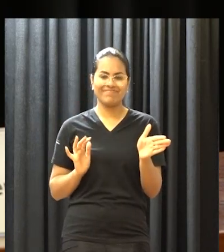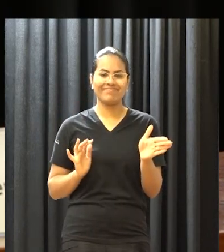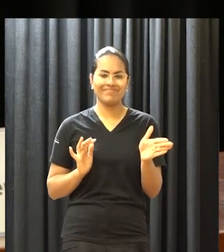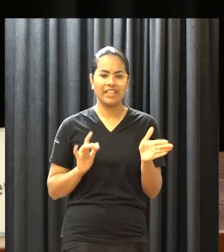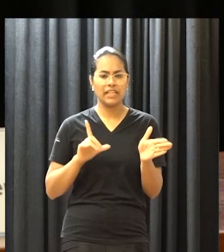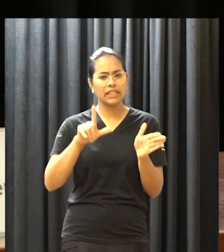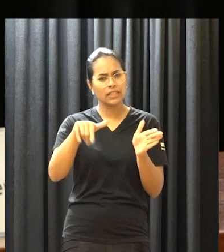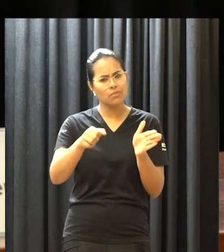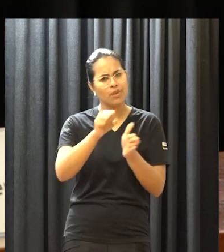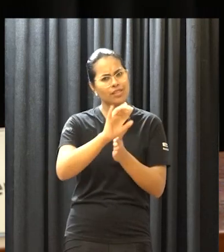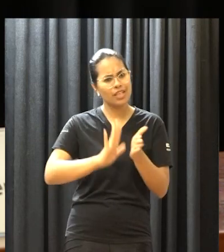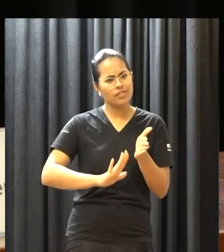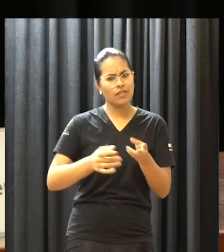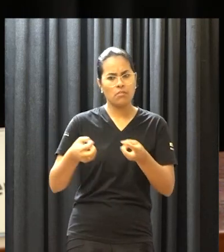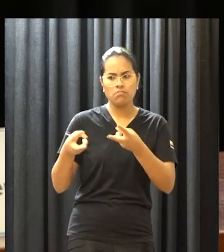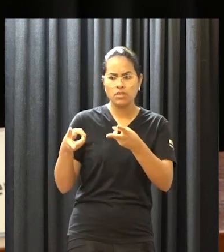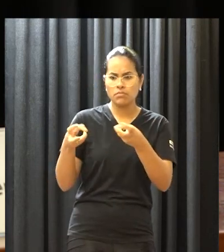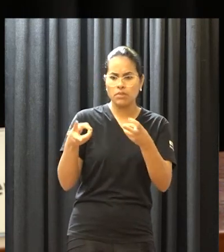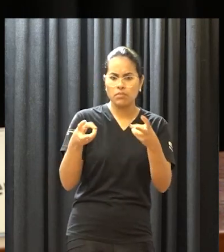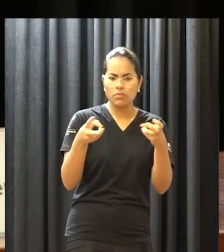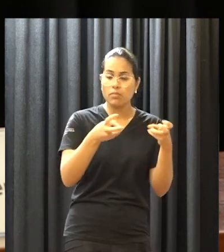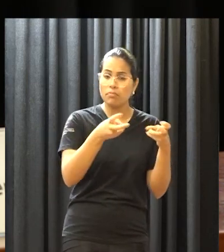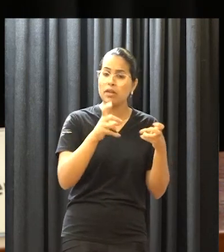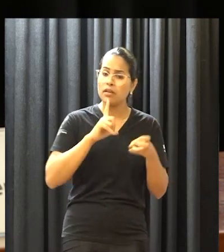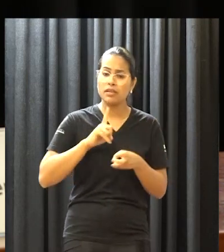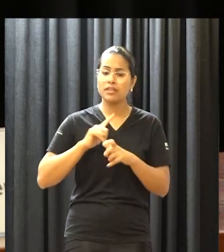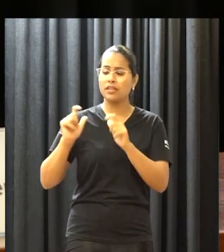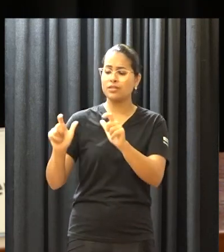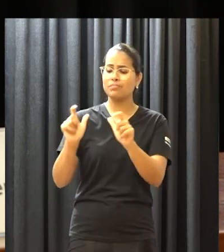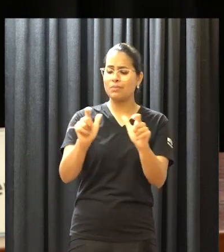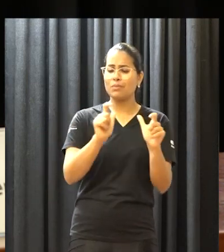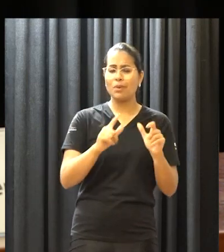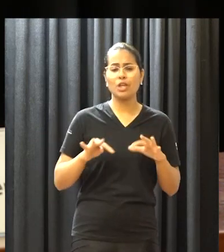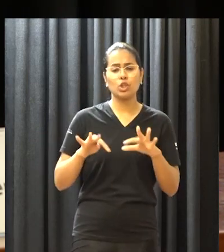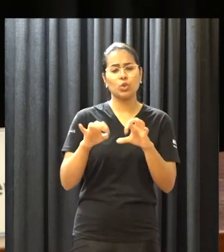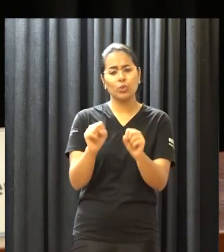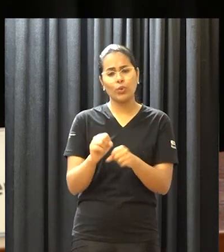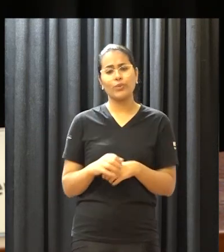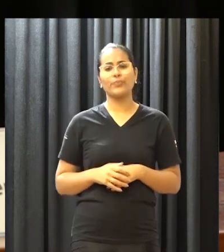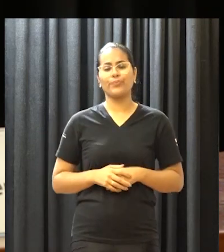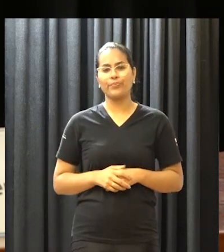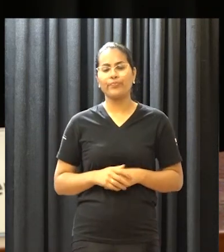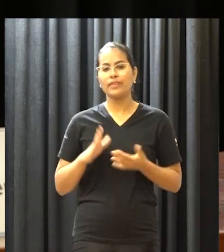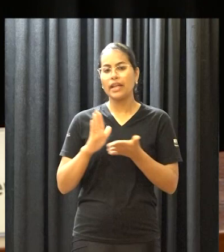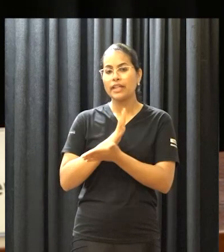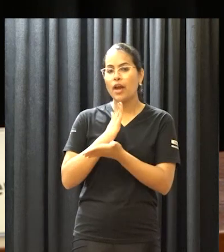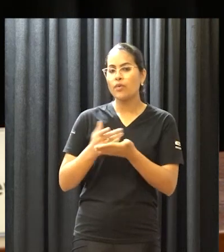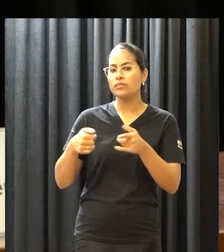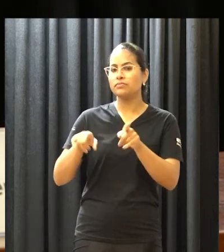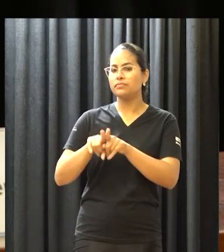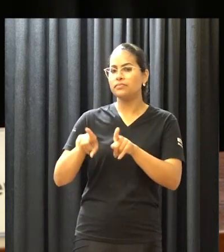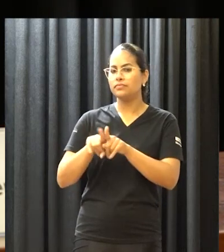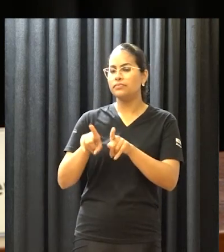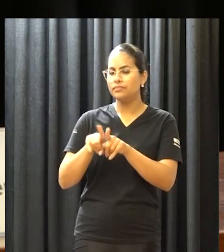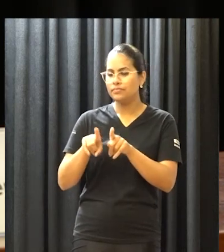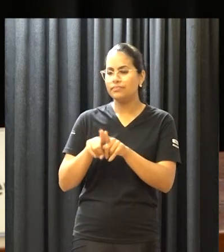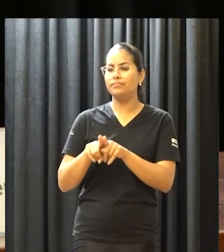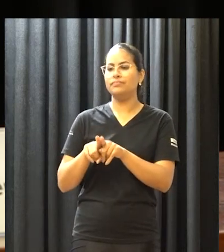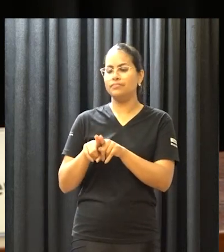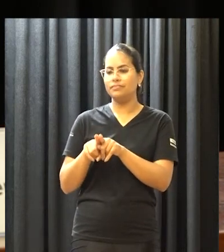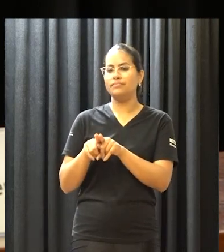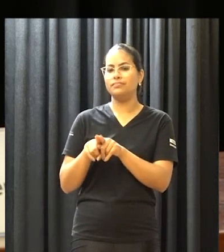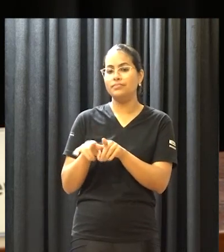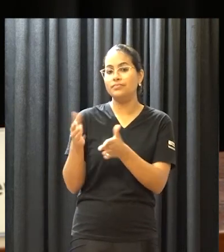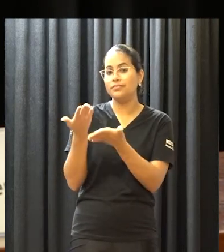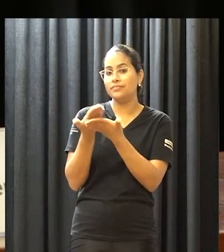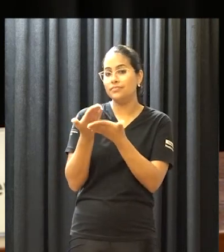e que estão presentes em todos os contextos. E também alguns estudantes relataram, né, a